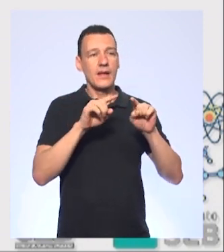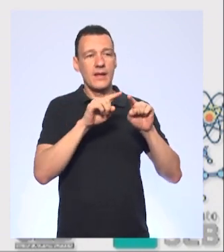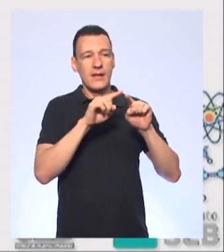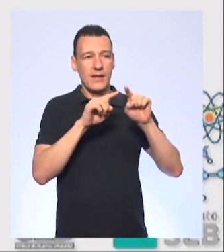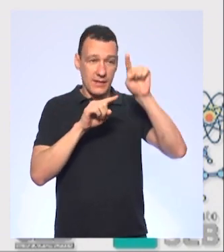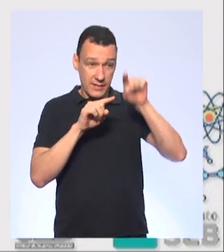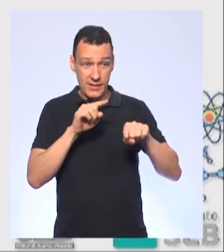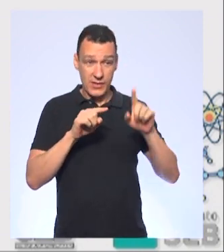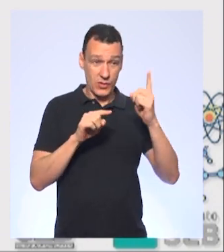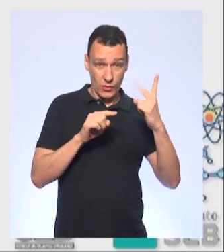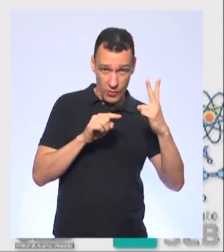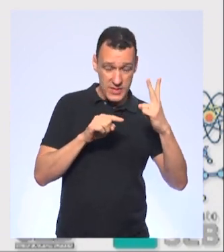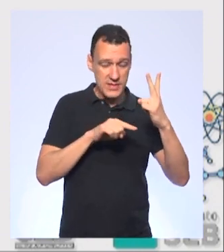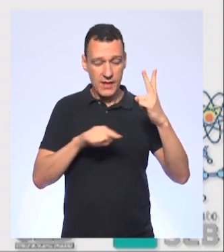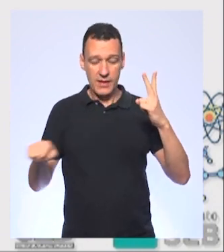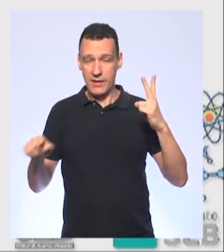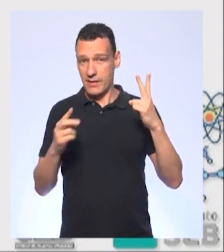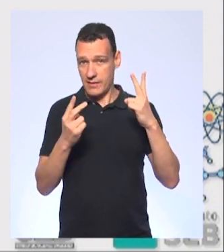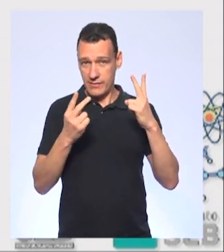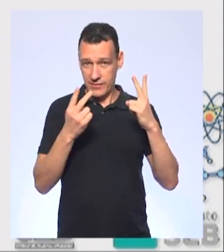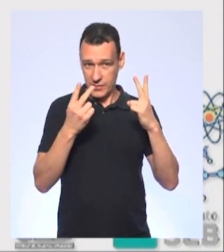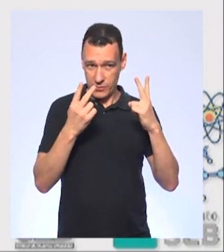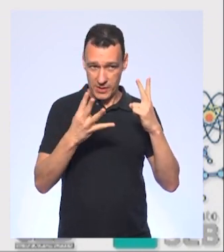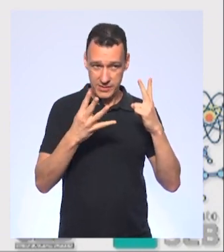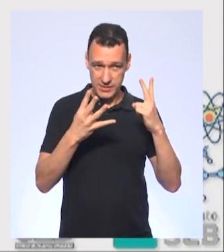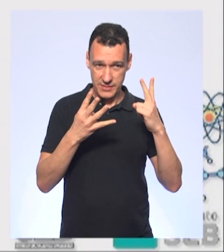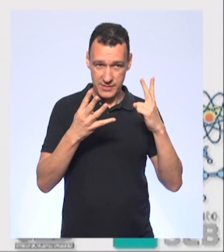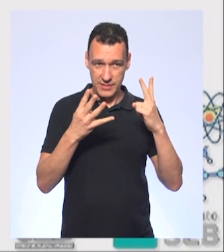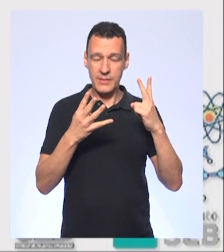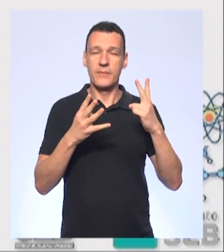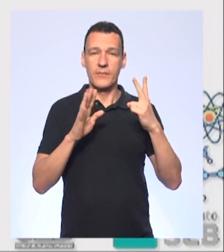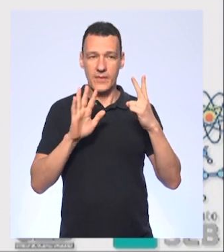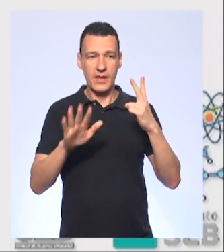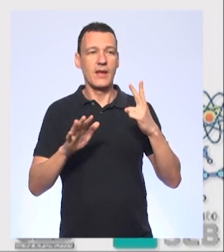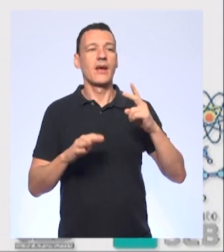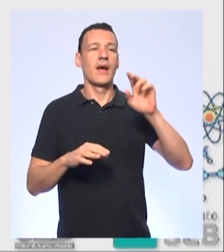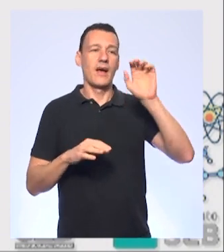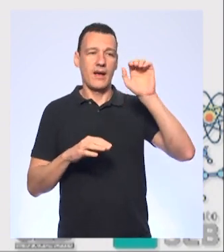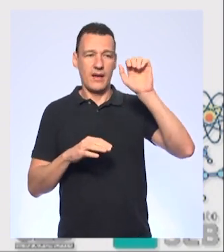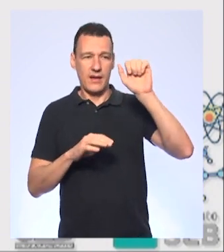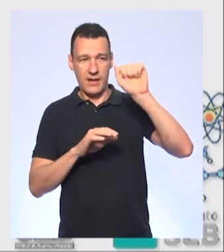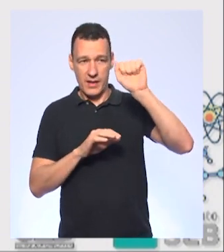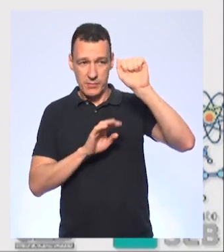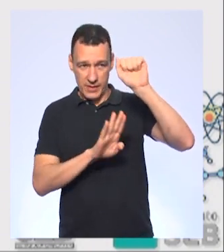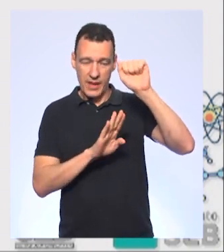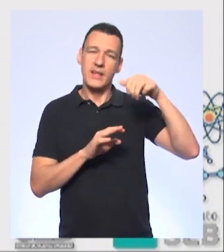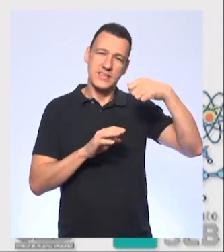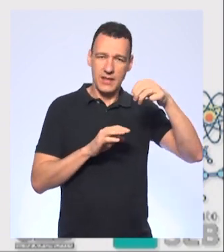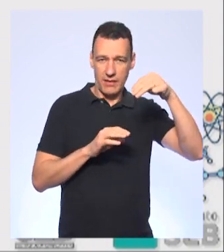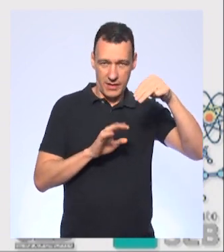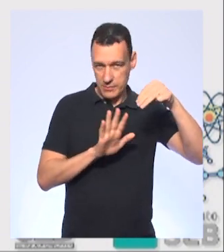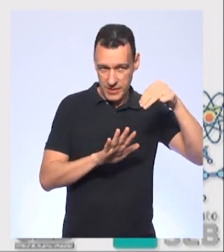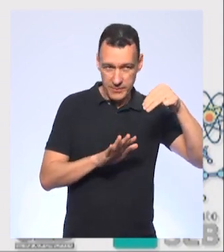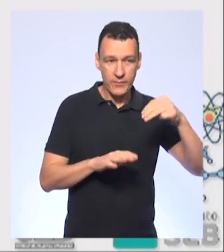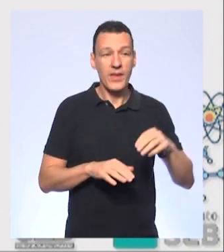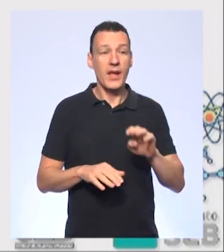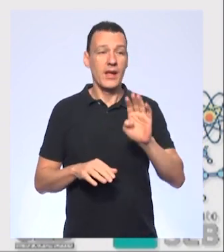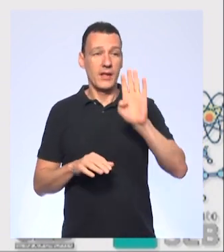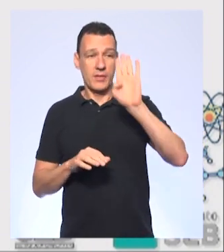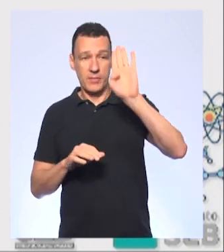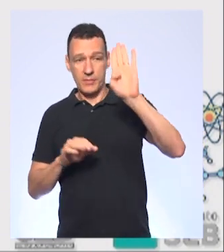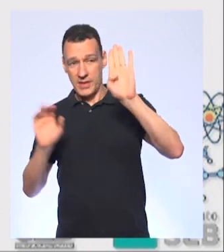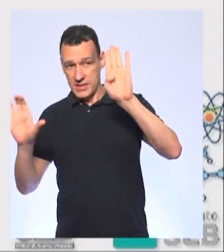horizontal 24. Sobre o lado AB, você marcou o ponto M. Sobre o lado BC, marcou o ponto